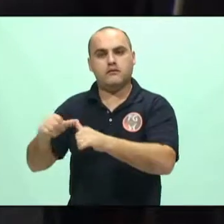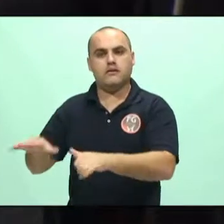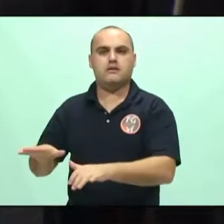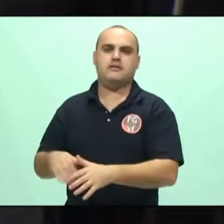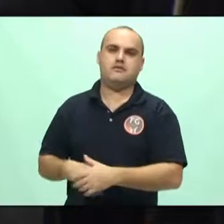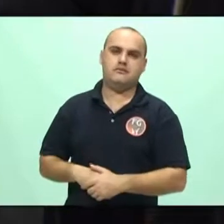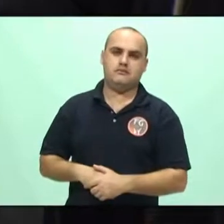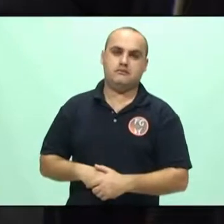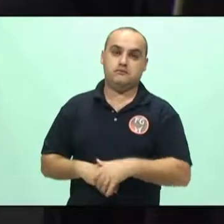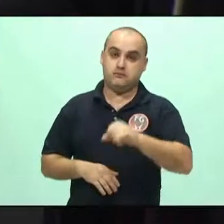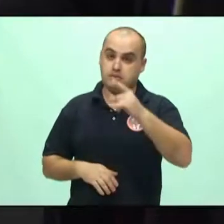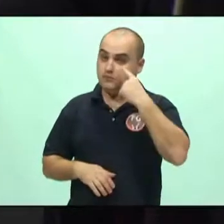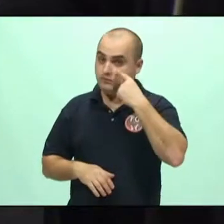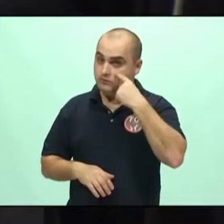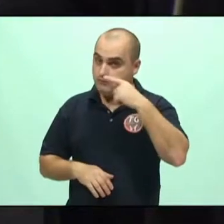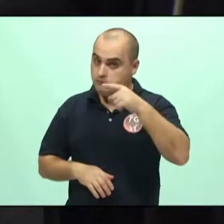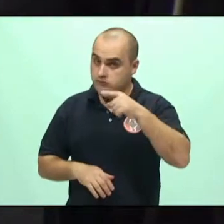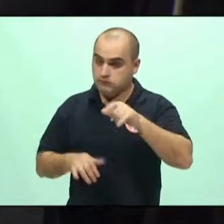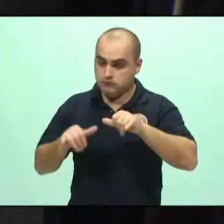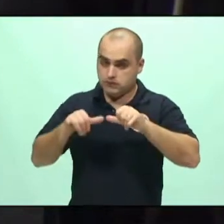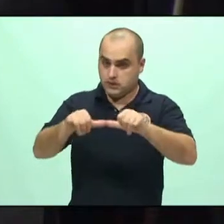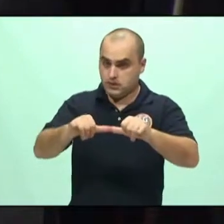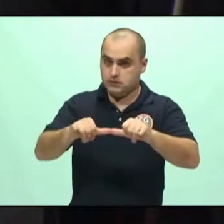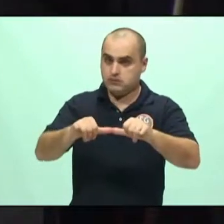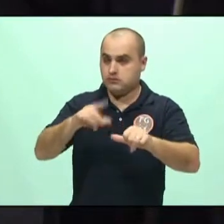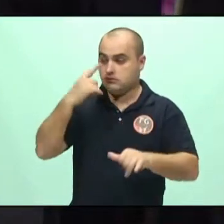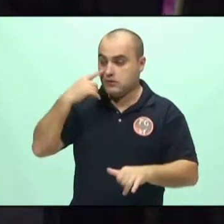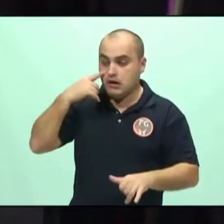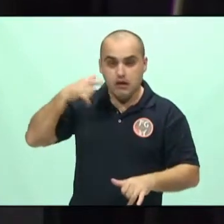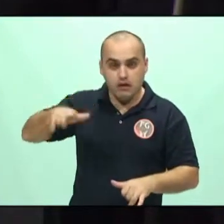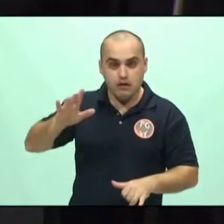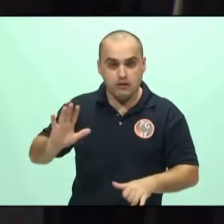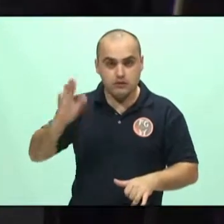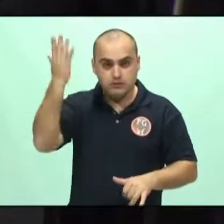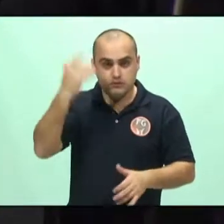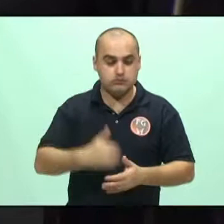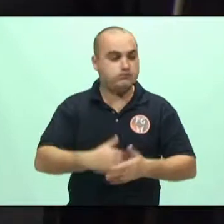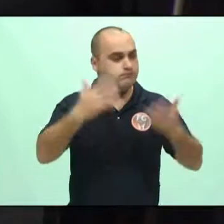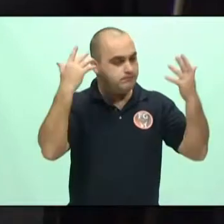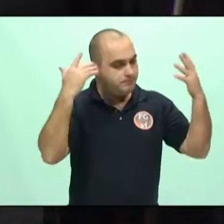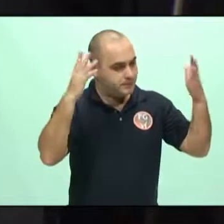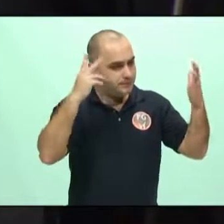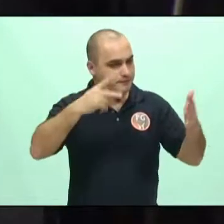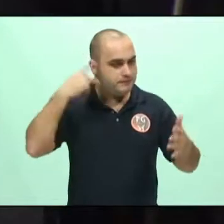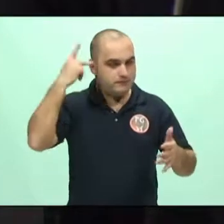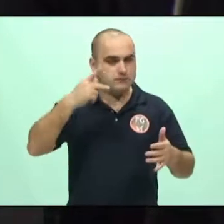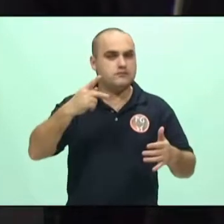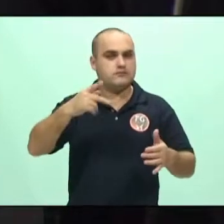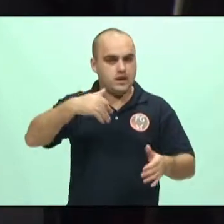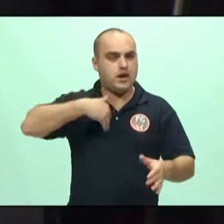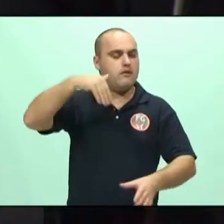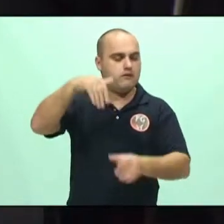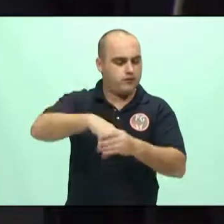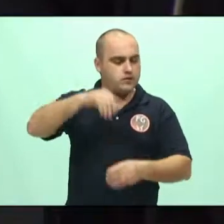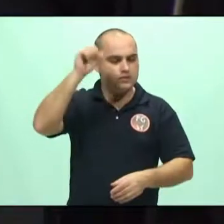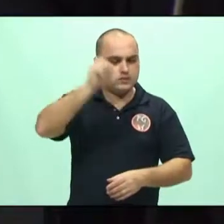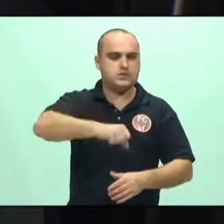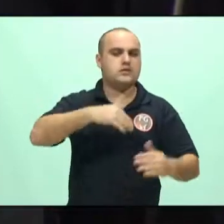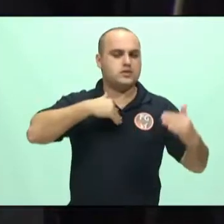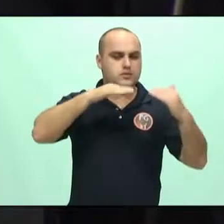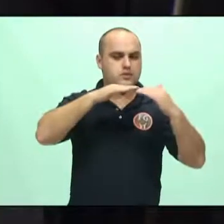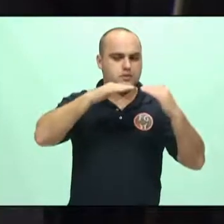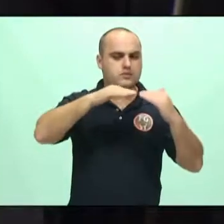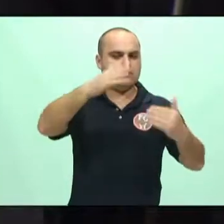se você passar pelo mercado público você vai ver essa situação Parabéns Vereador Robson Conte com o voto deste Vereador sou